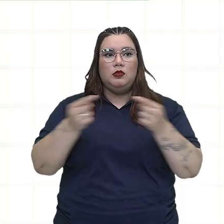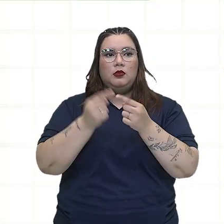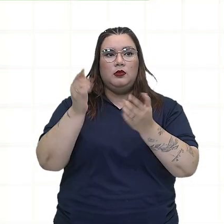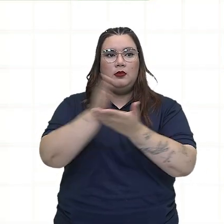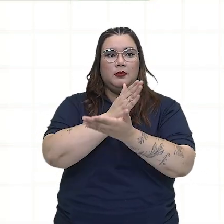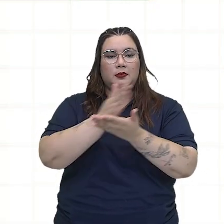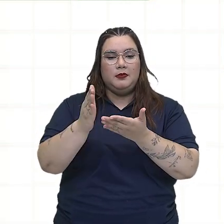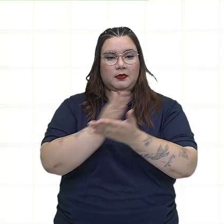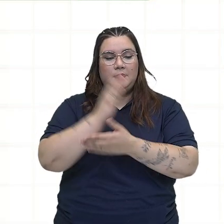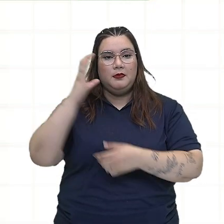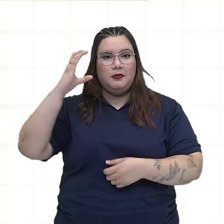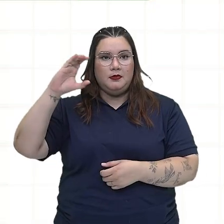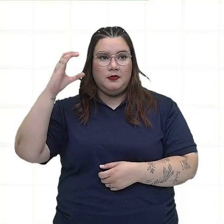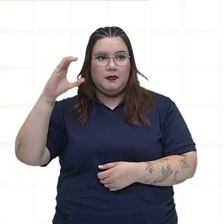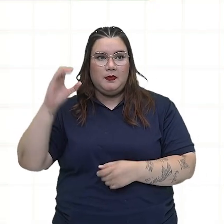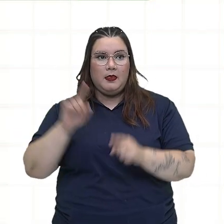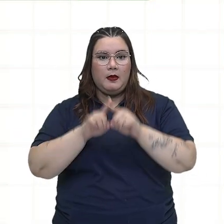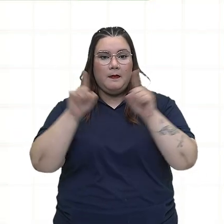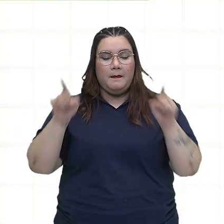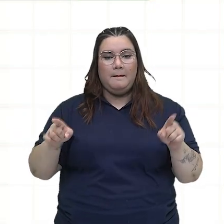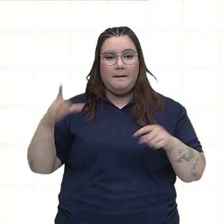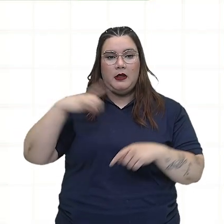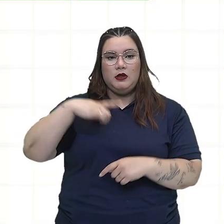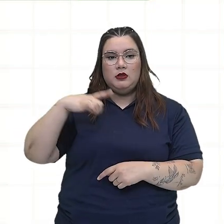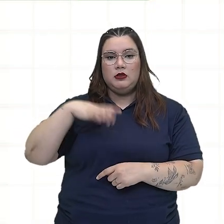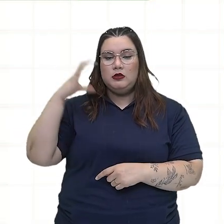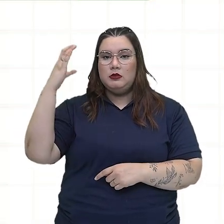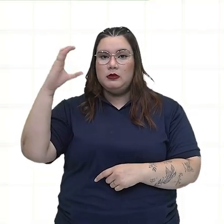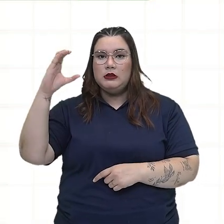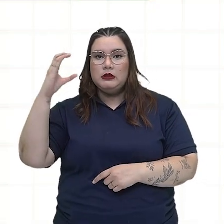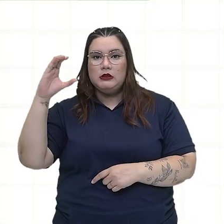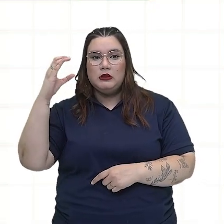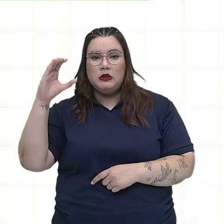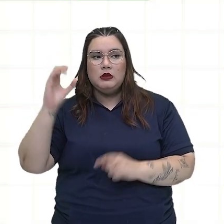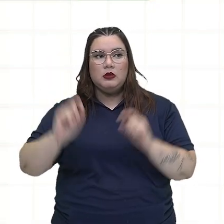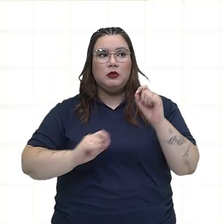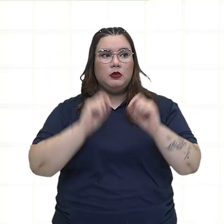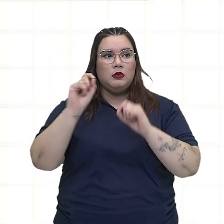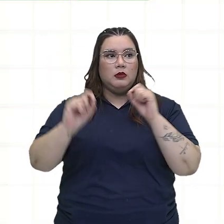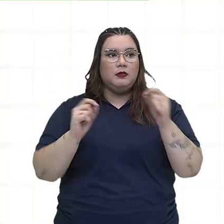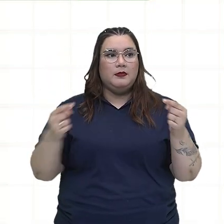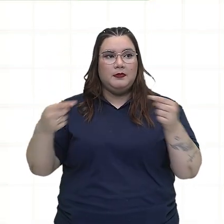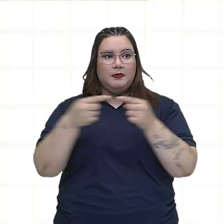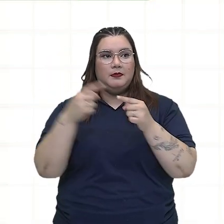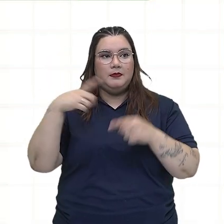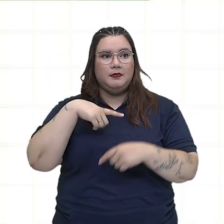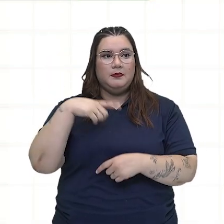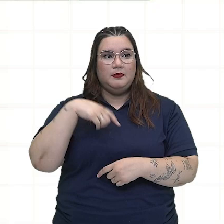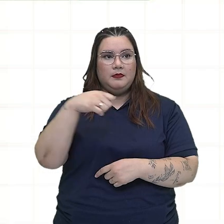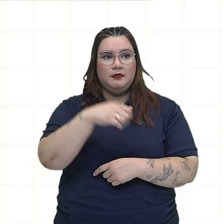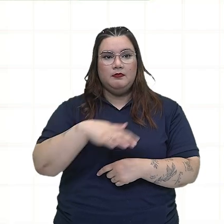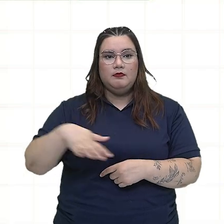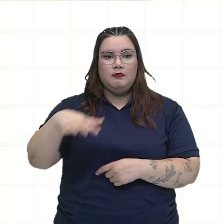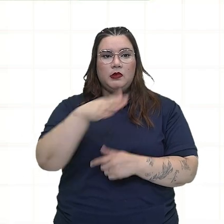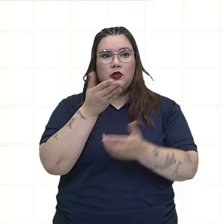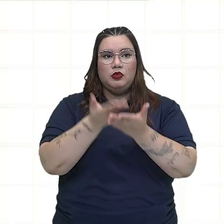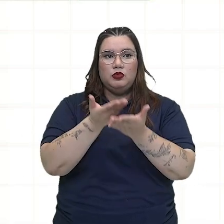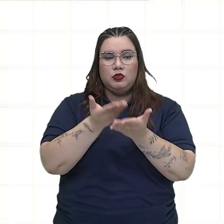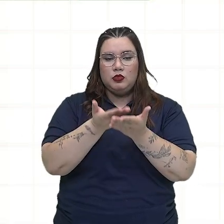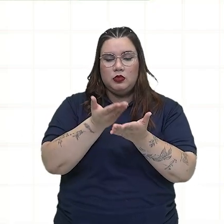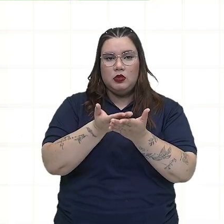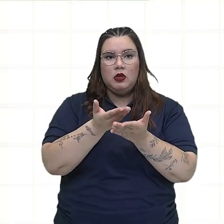de algumas ciências. Mas nós temos uma ciência que se ocupa